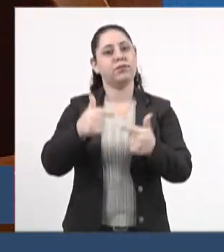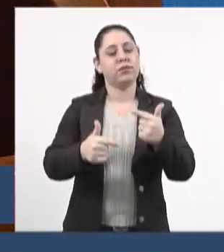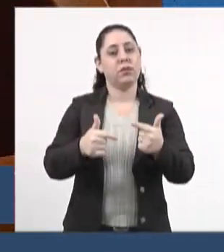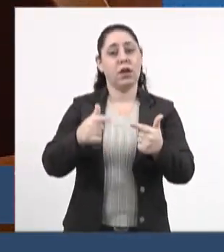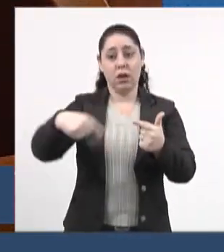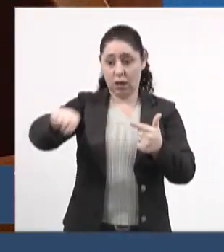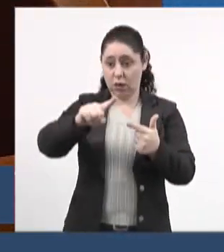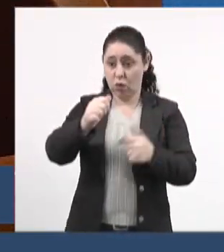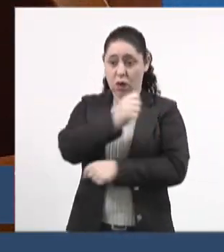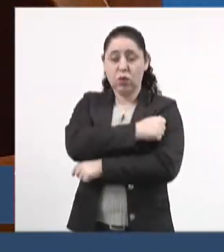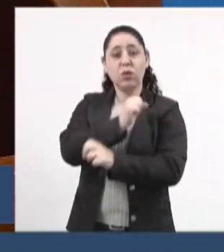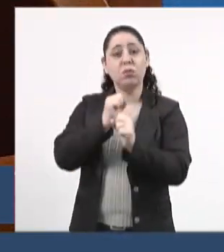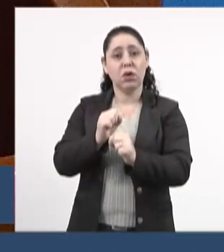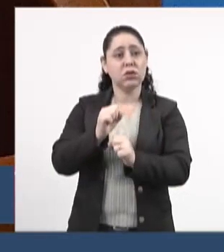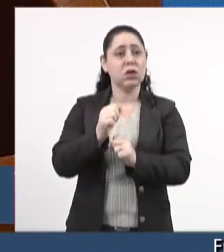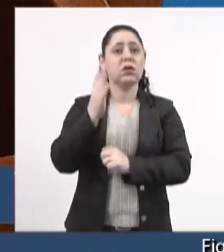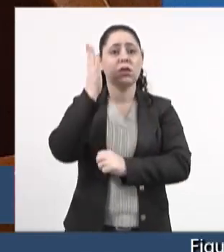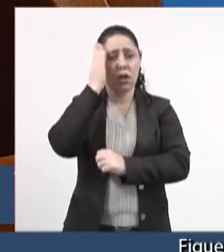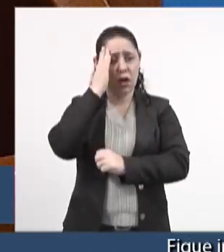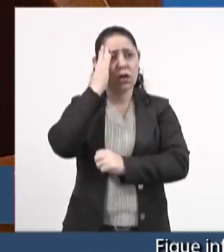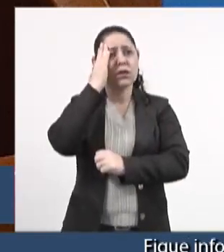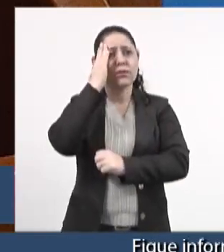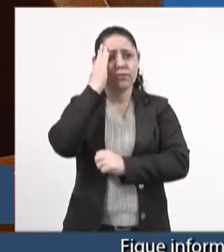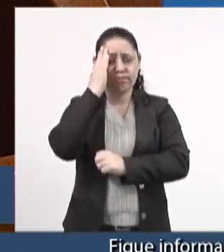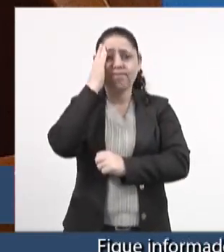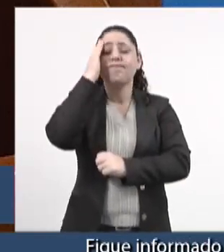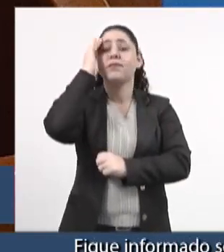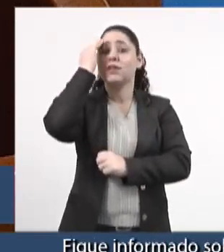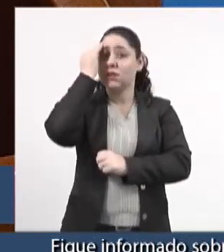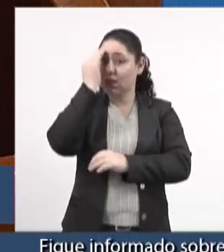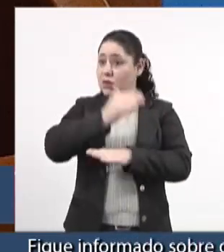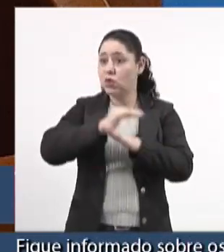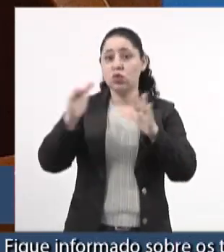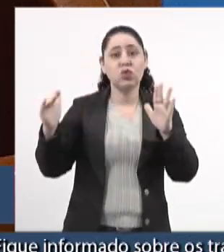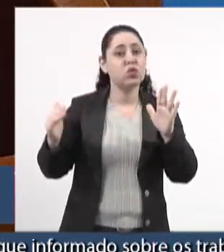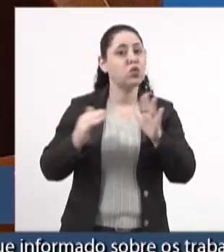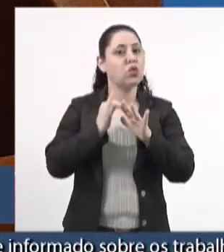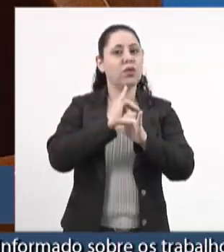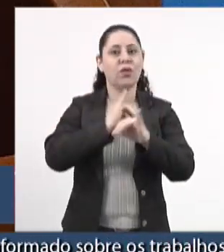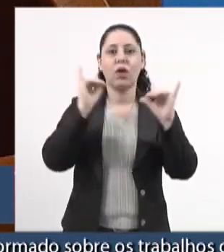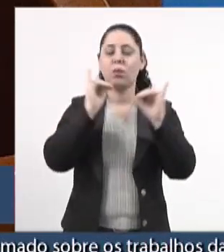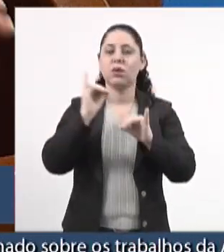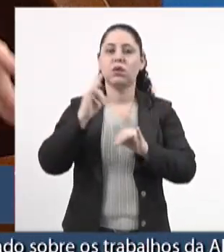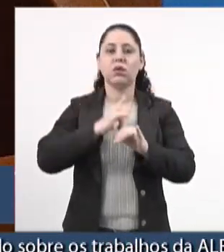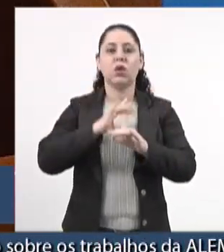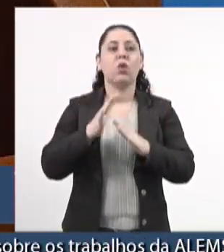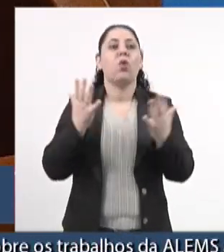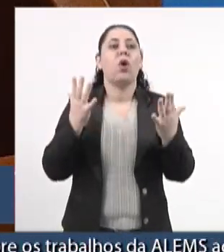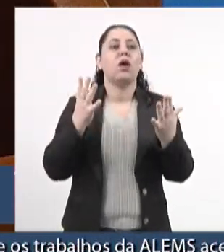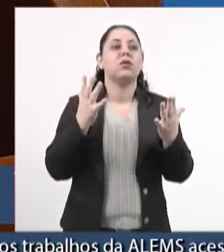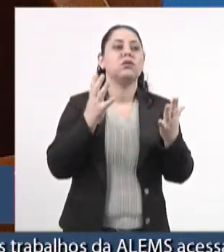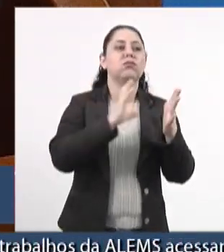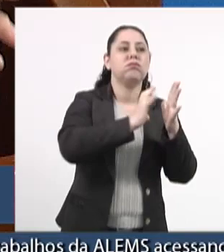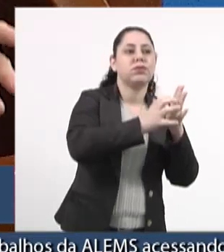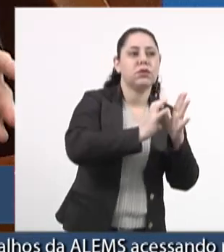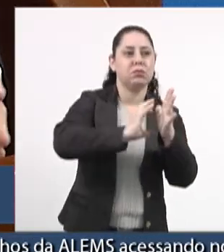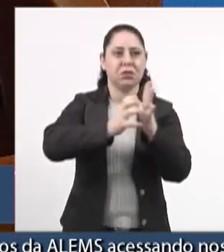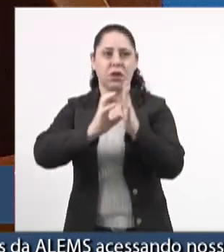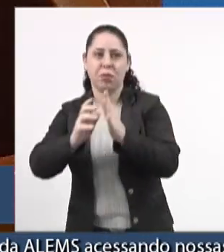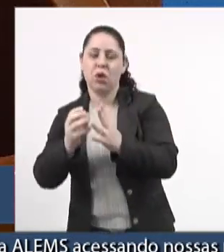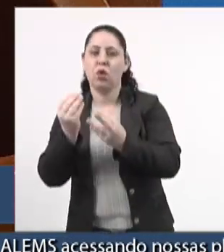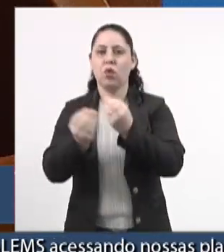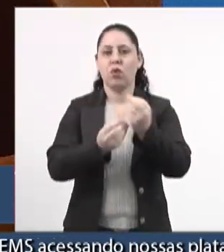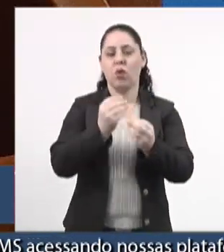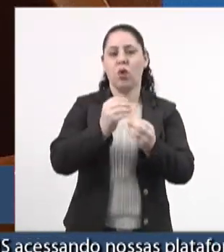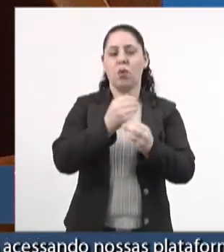que os alunos possam sair bem informados sobre as concepções políticas, sobre